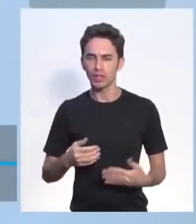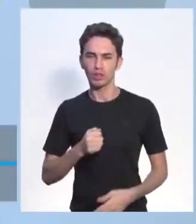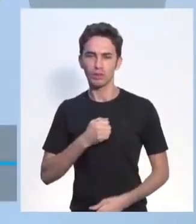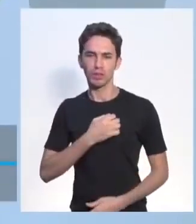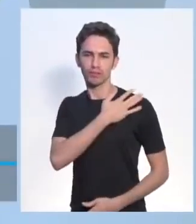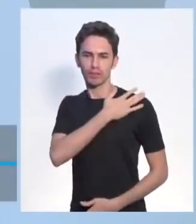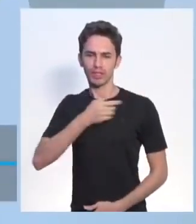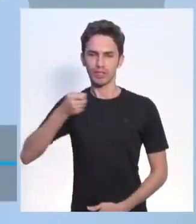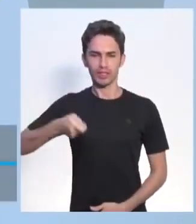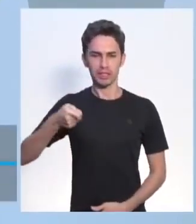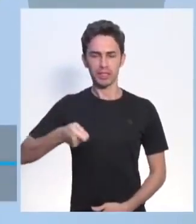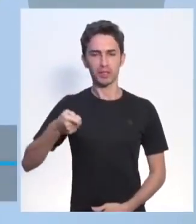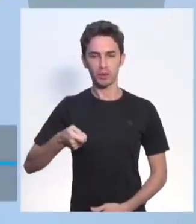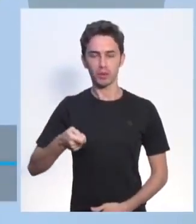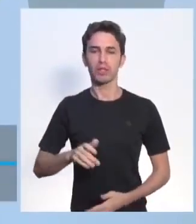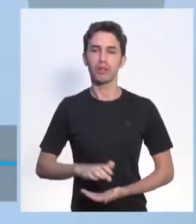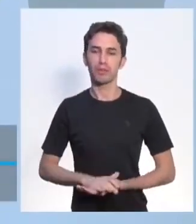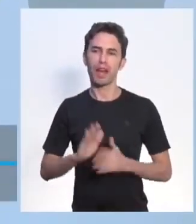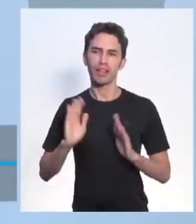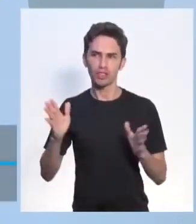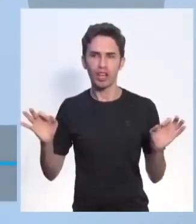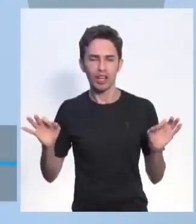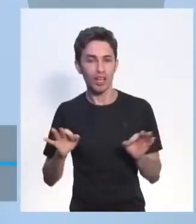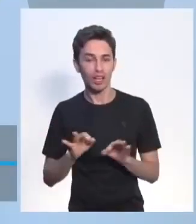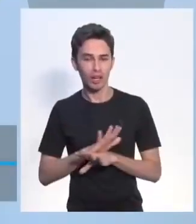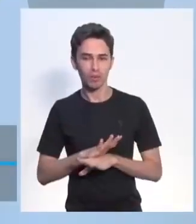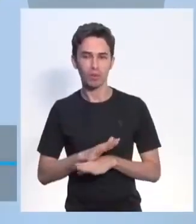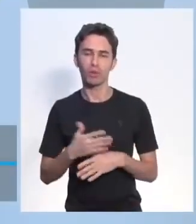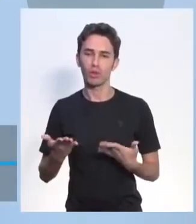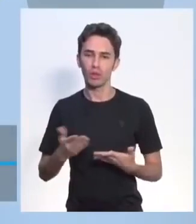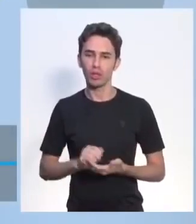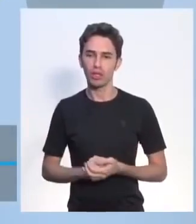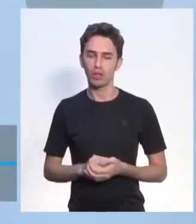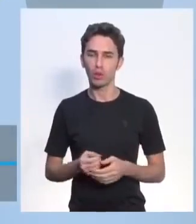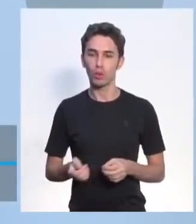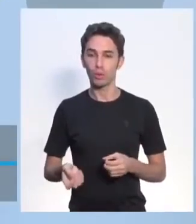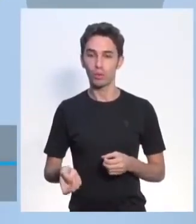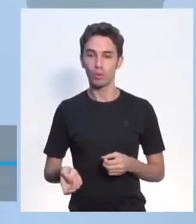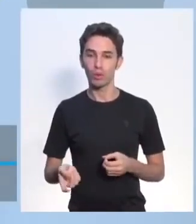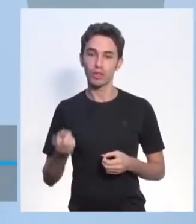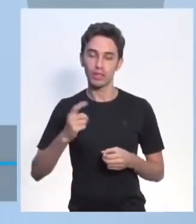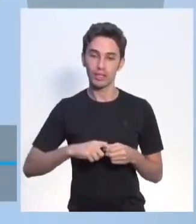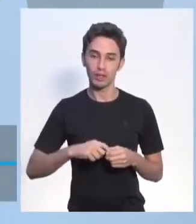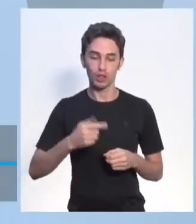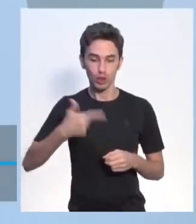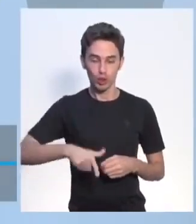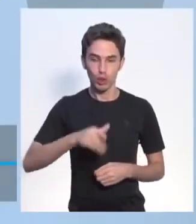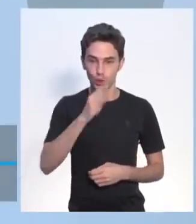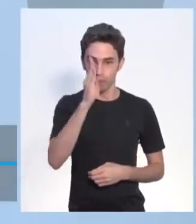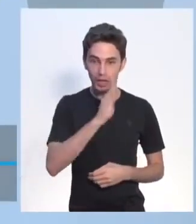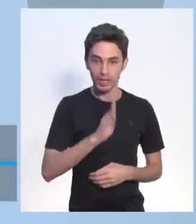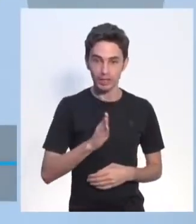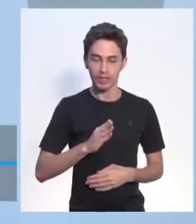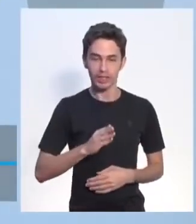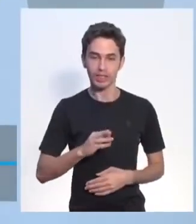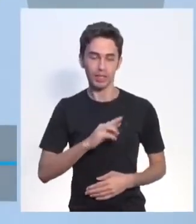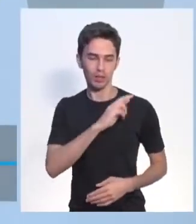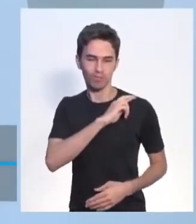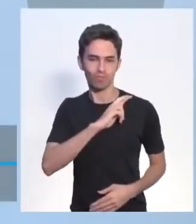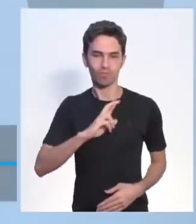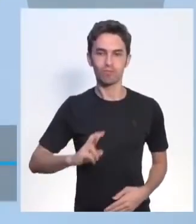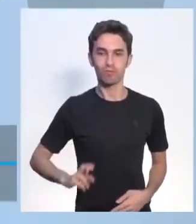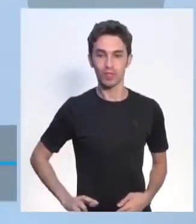civil-militar, terminamos aí essa parte com o processo de redemocratização do Brasil, estudamos